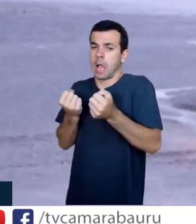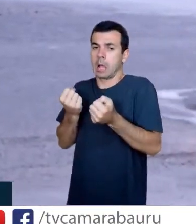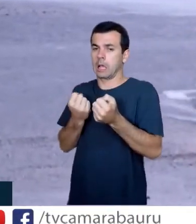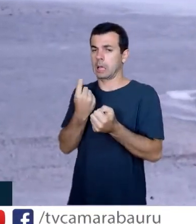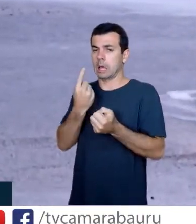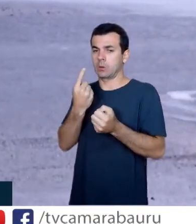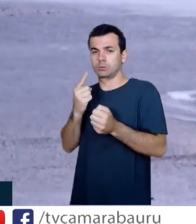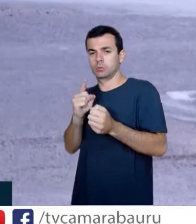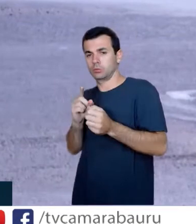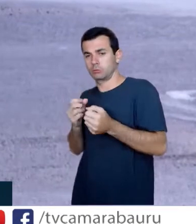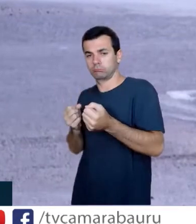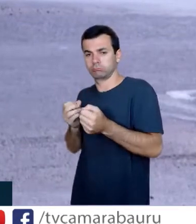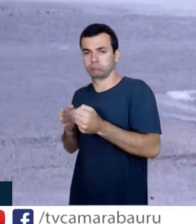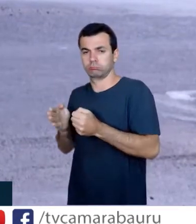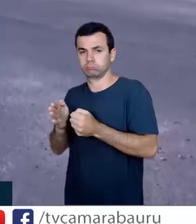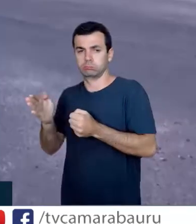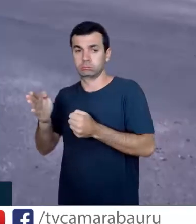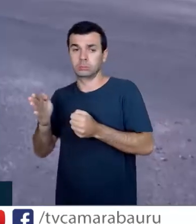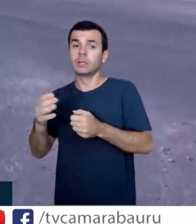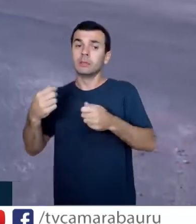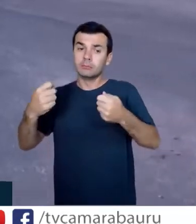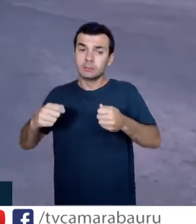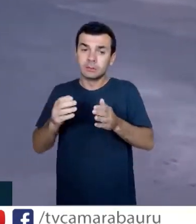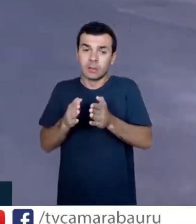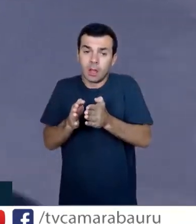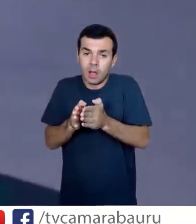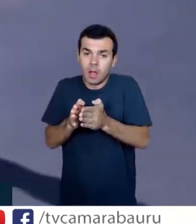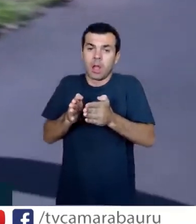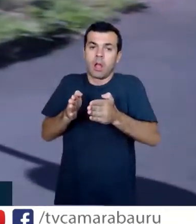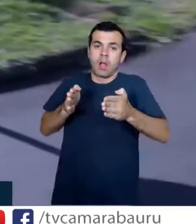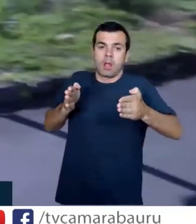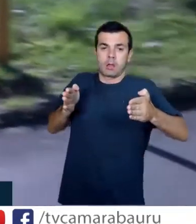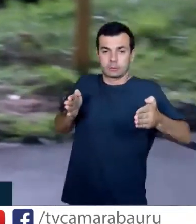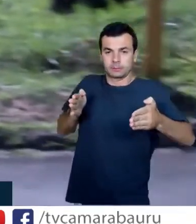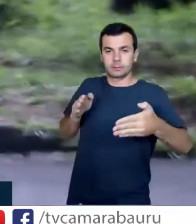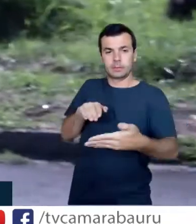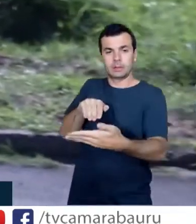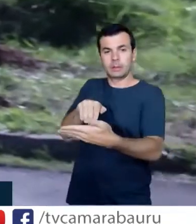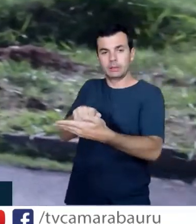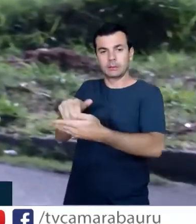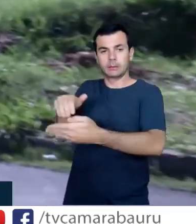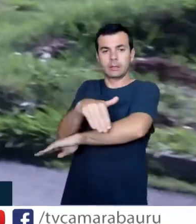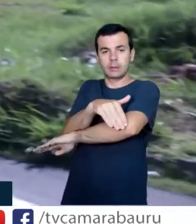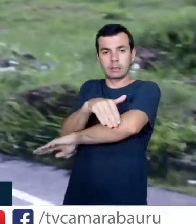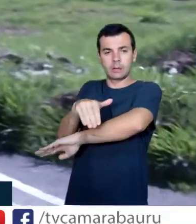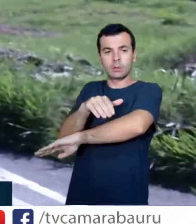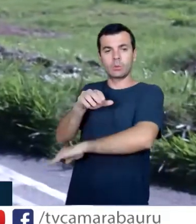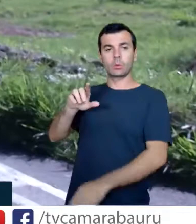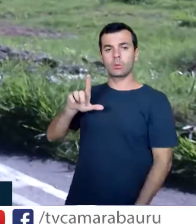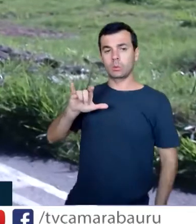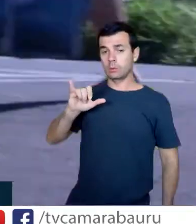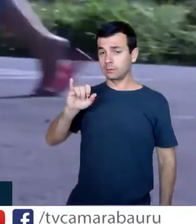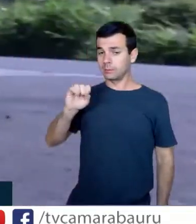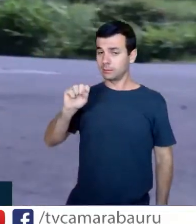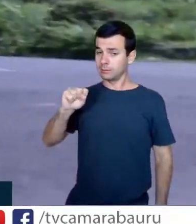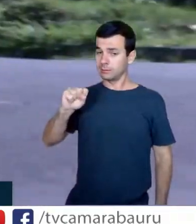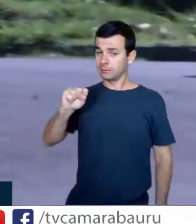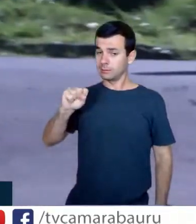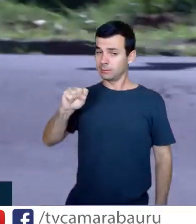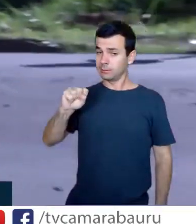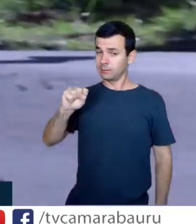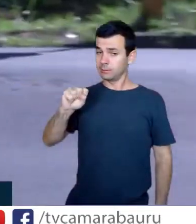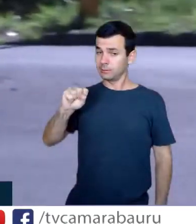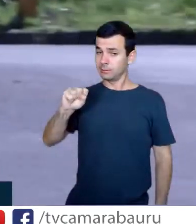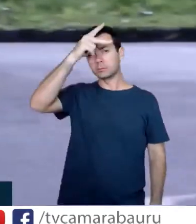seria a continuação das 2 pistas da avenida até a Rua Albuquerque Lins, obra que foi prometida pelo prefeito Clodoaldo Gazeta ao